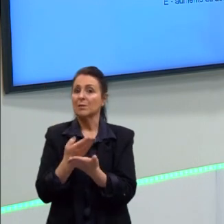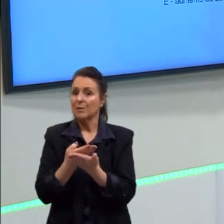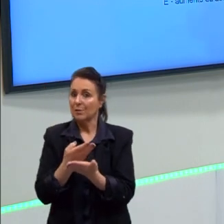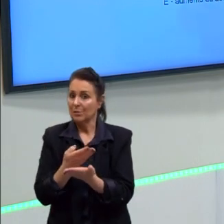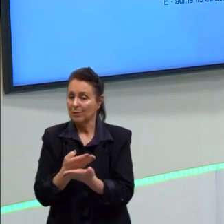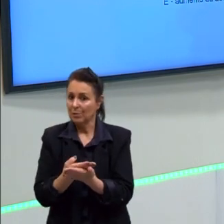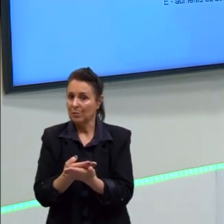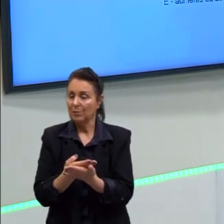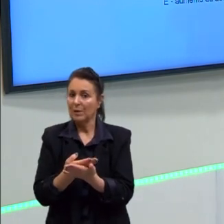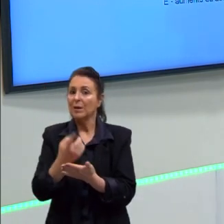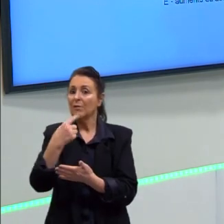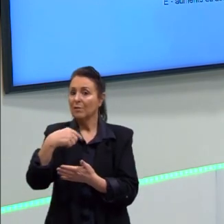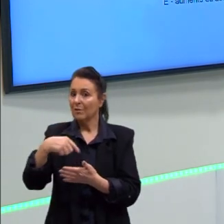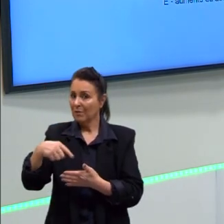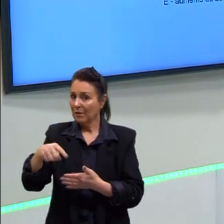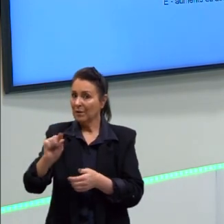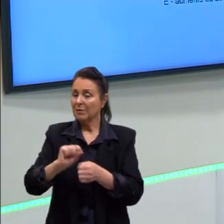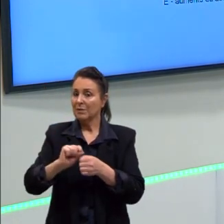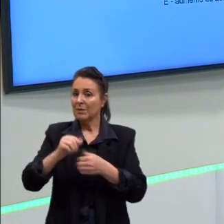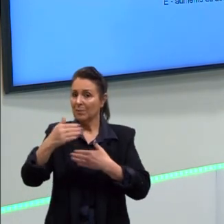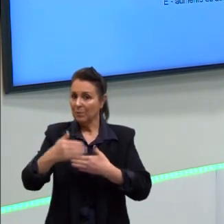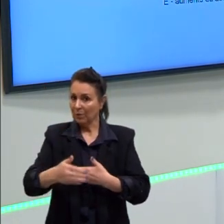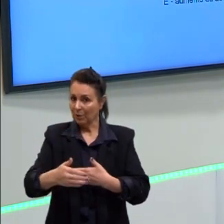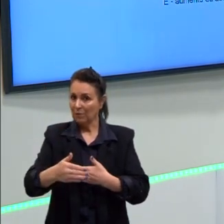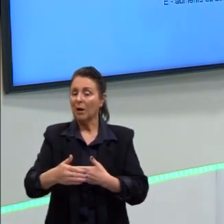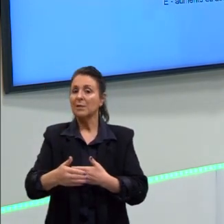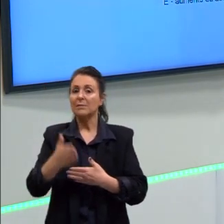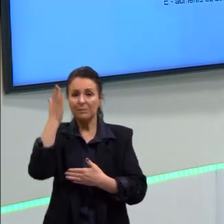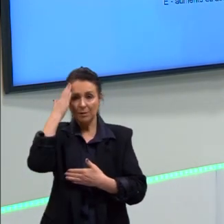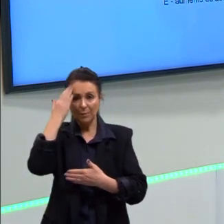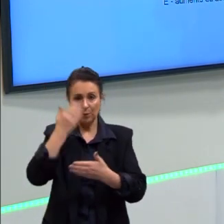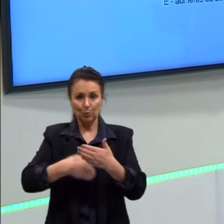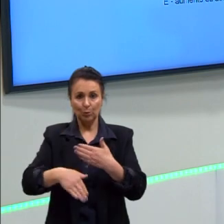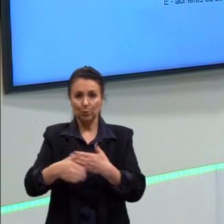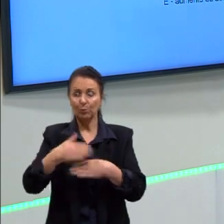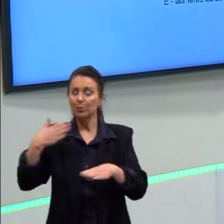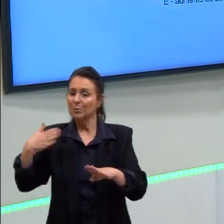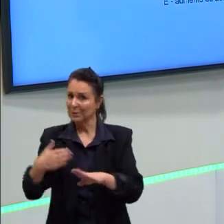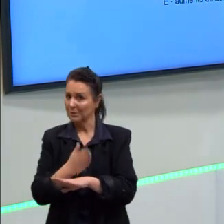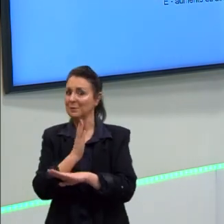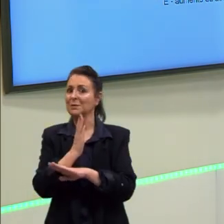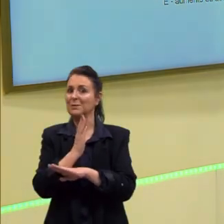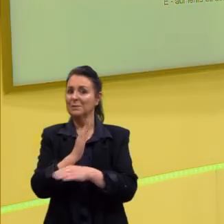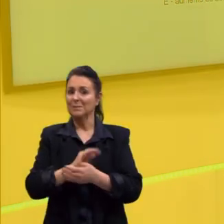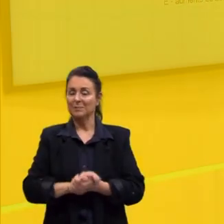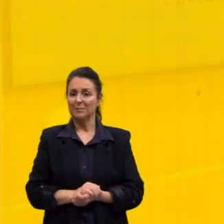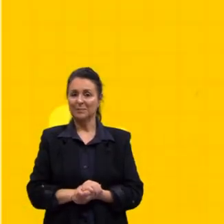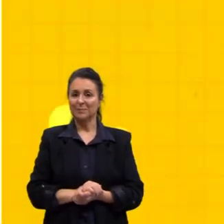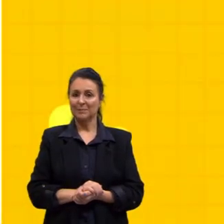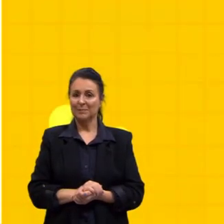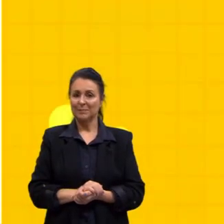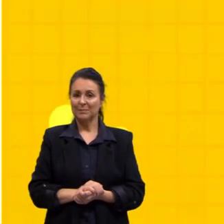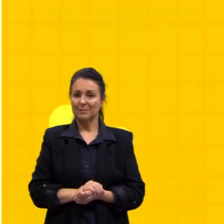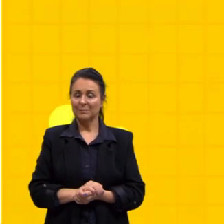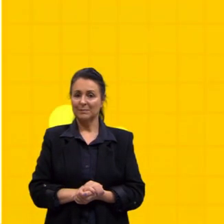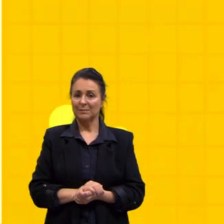certo não vão para a prova aí com dúvidas tá e partiu passar E aí